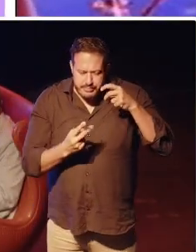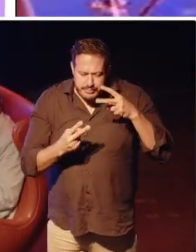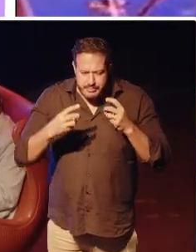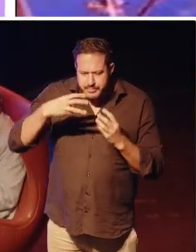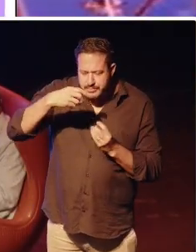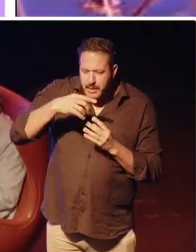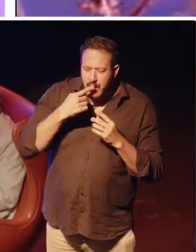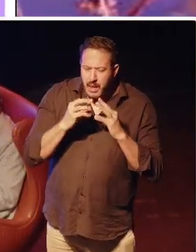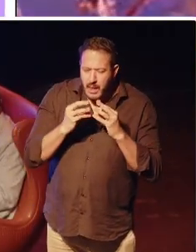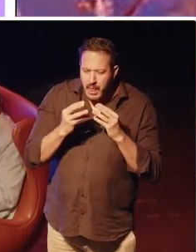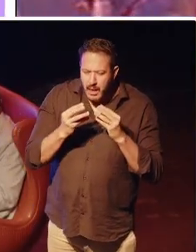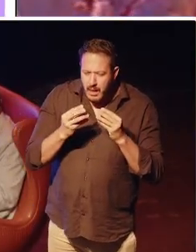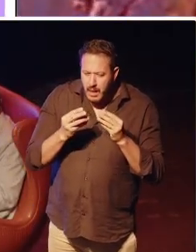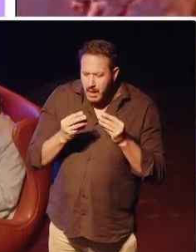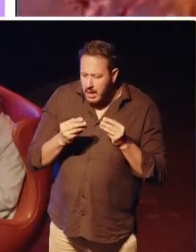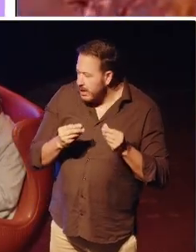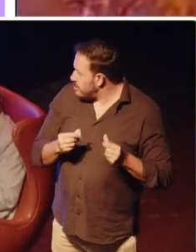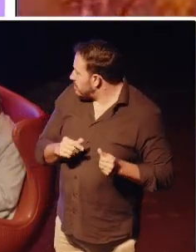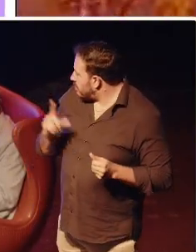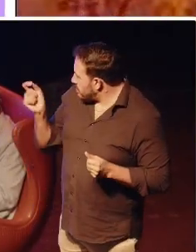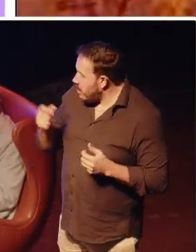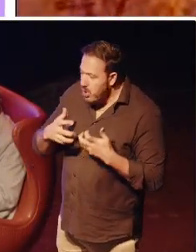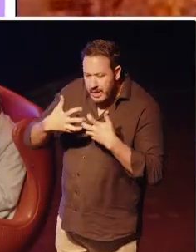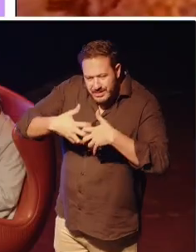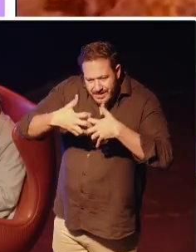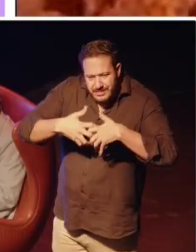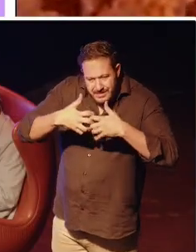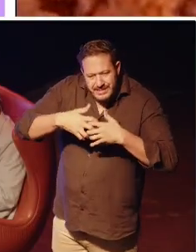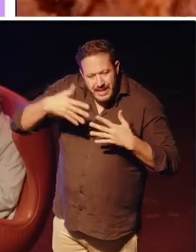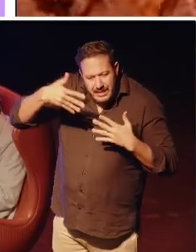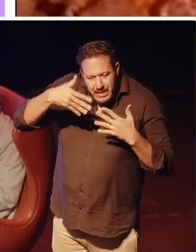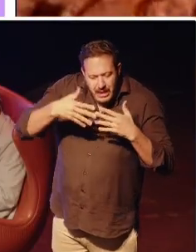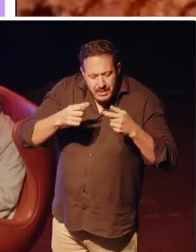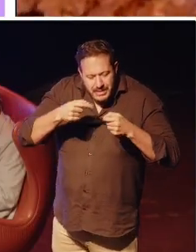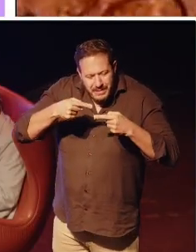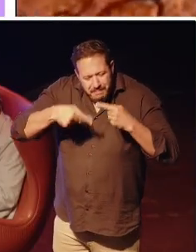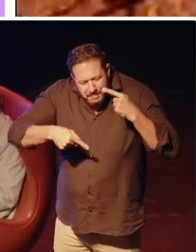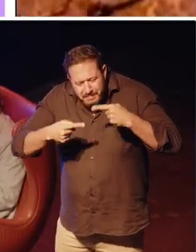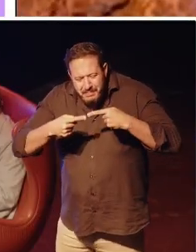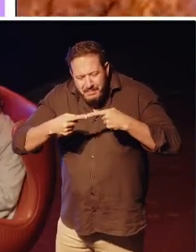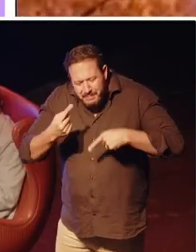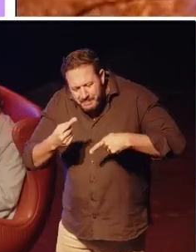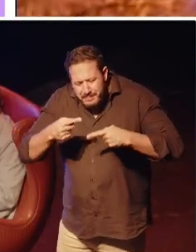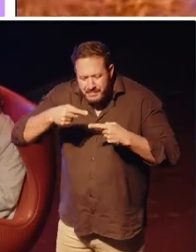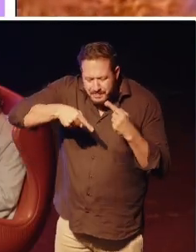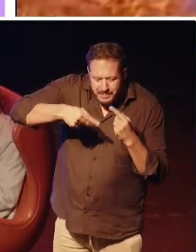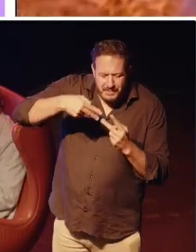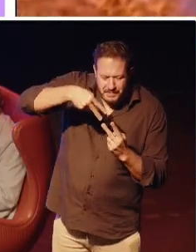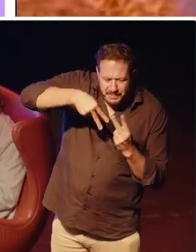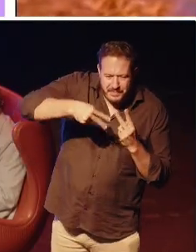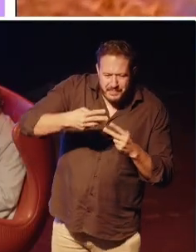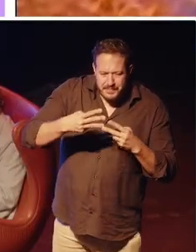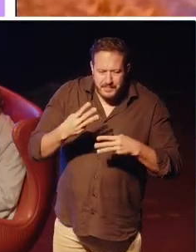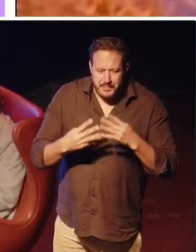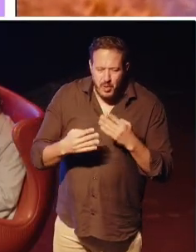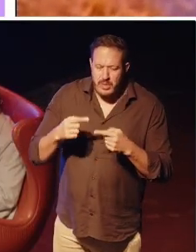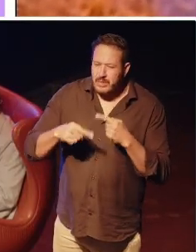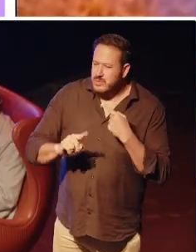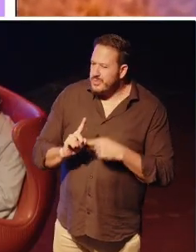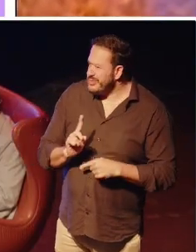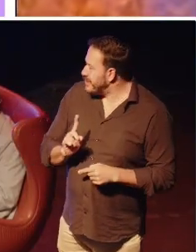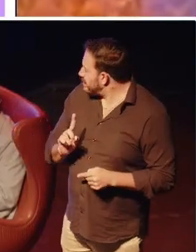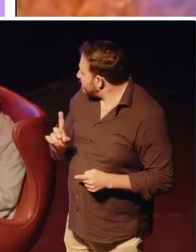ambiente que está funcionando certo e começa a ter falhas em determinadas áreas cerebrais. Então,